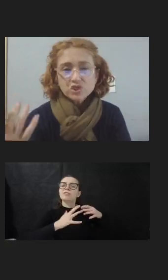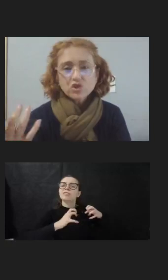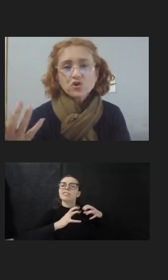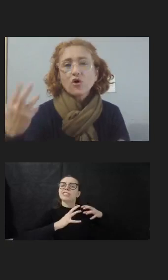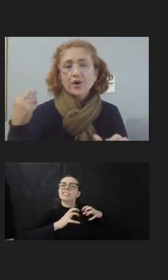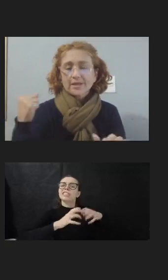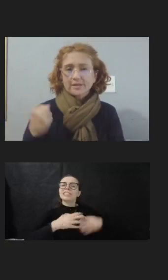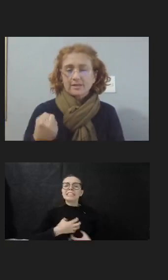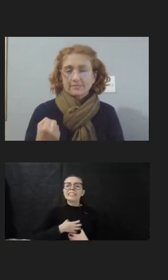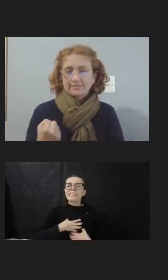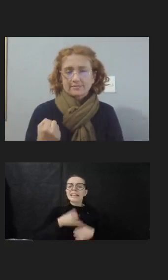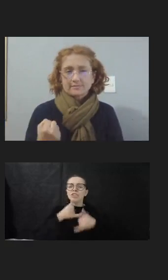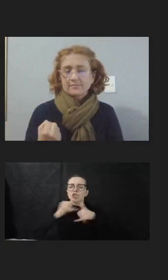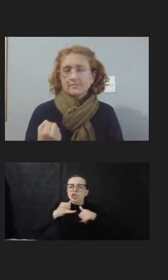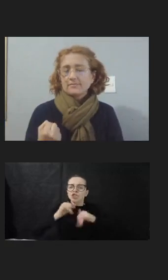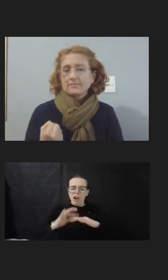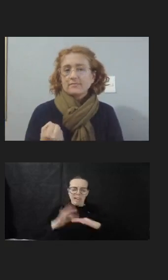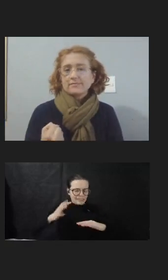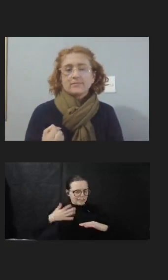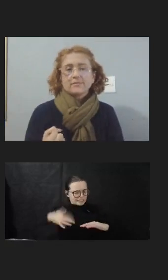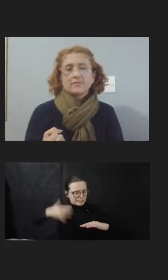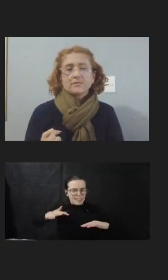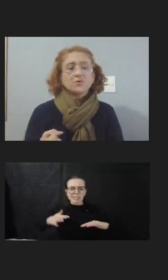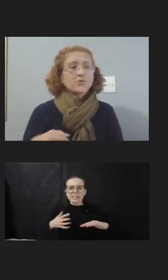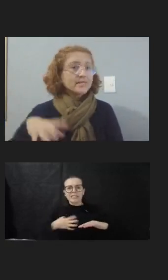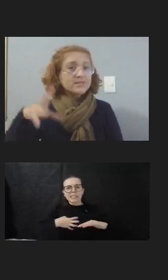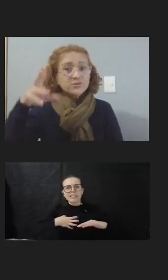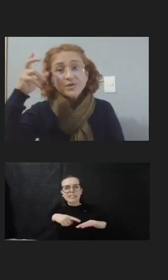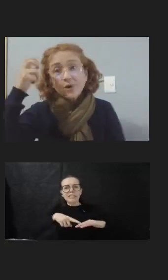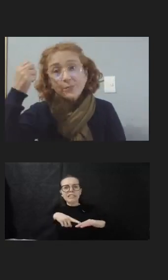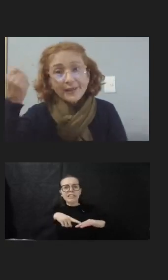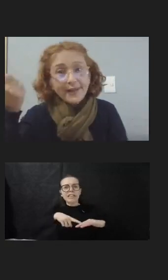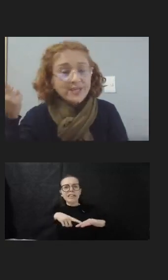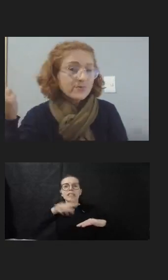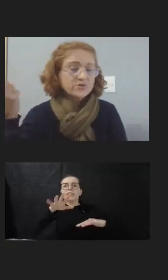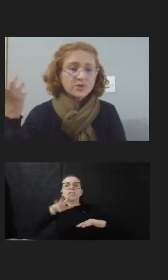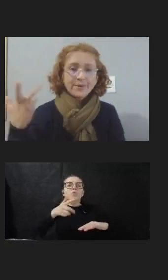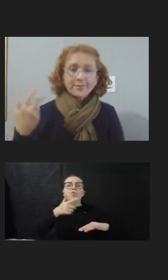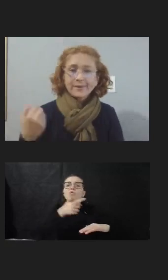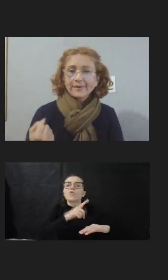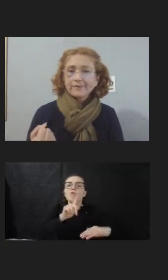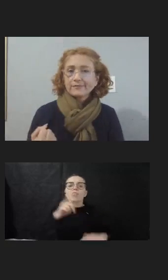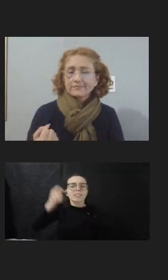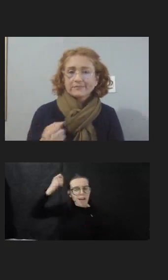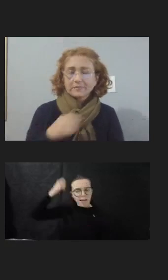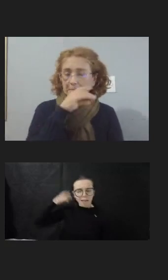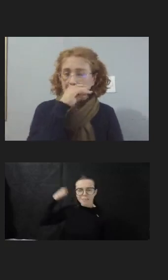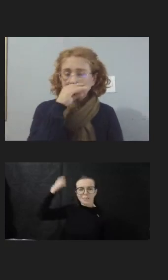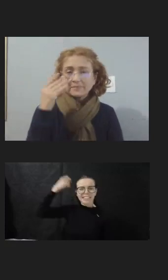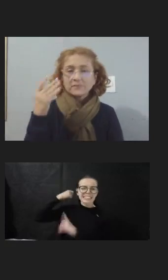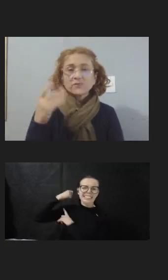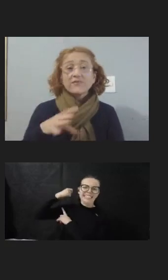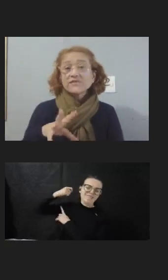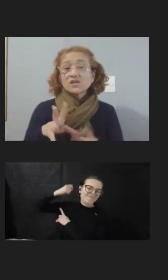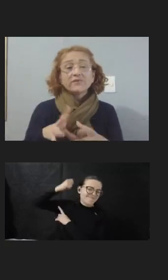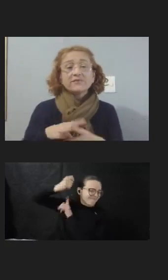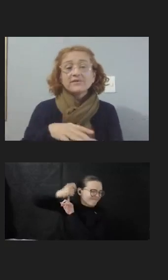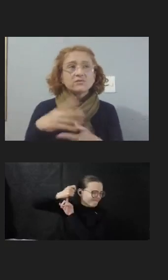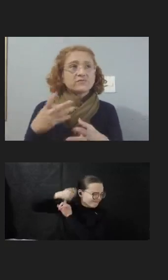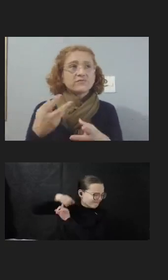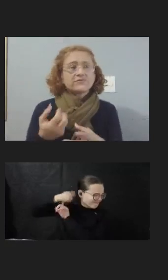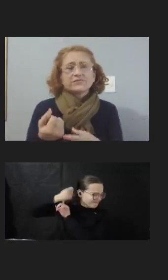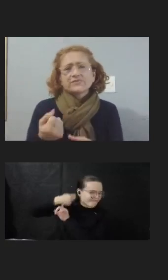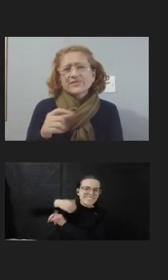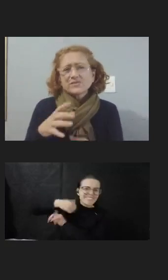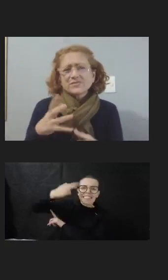Sensação de choque. Não consegue segurar o pente, pentear o cabelo. Foi